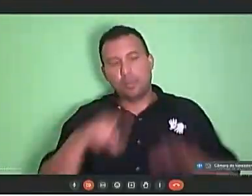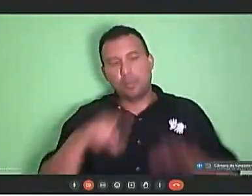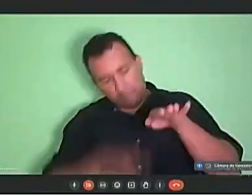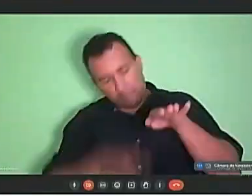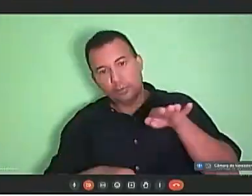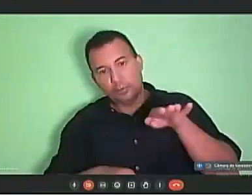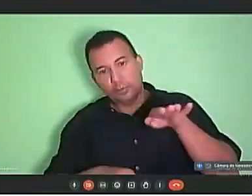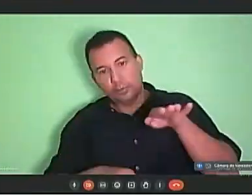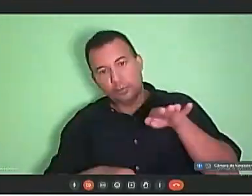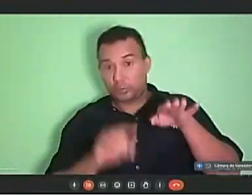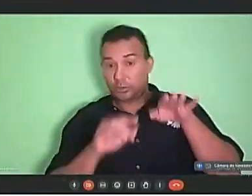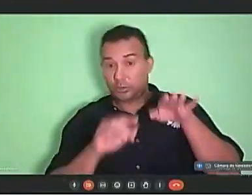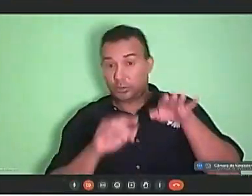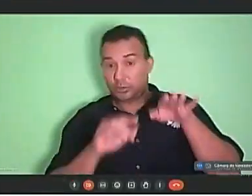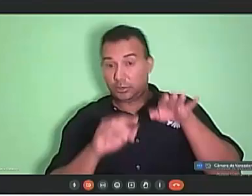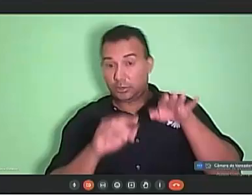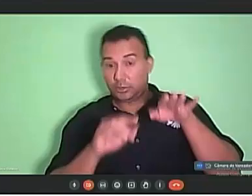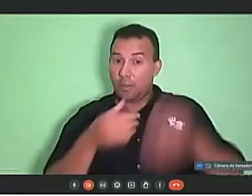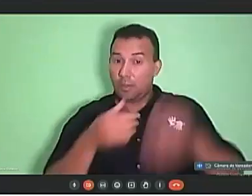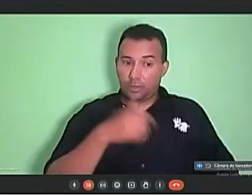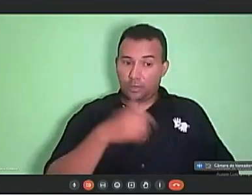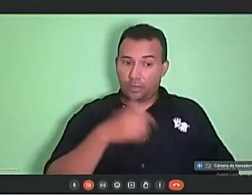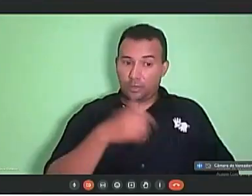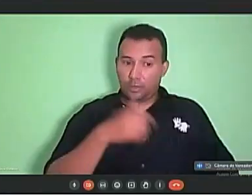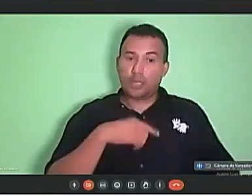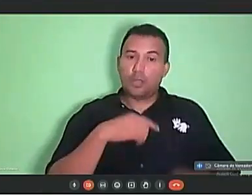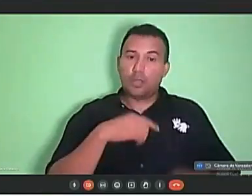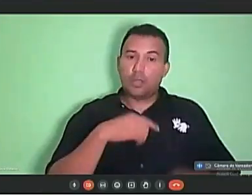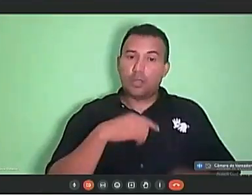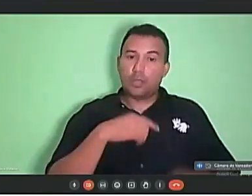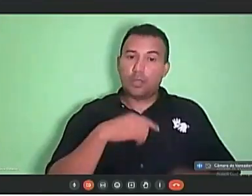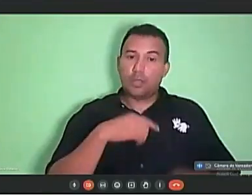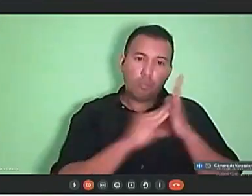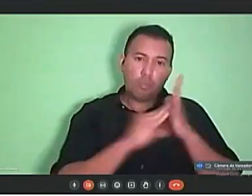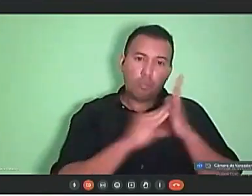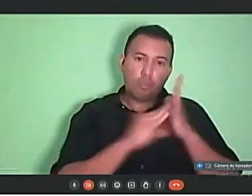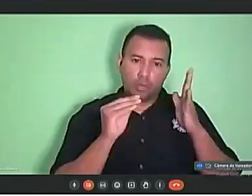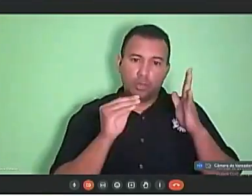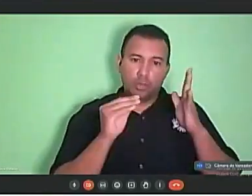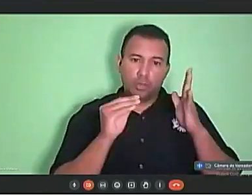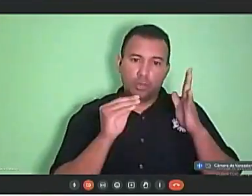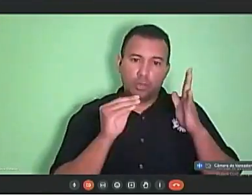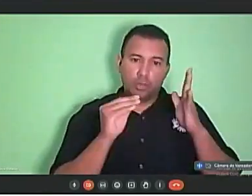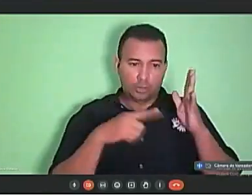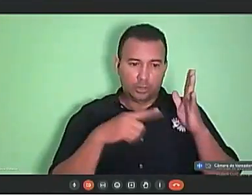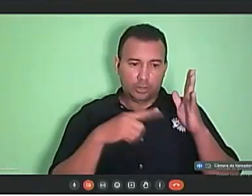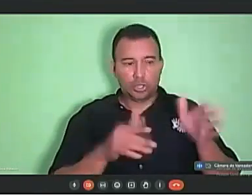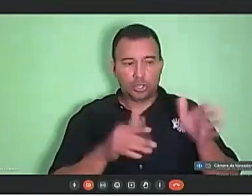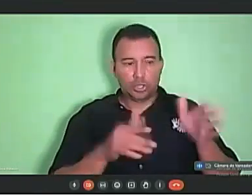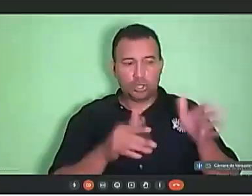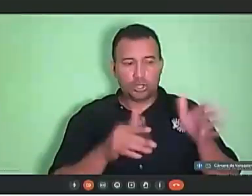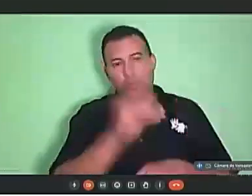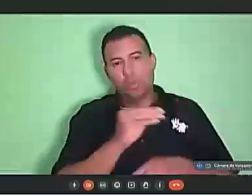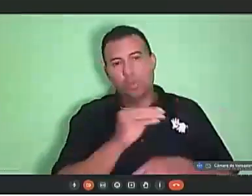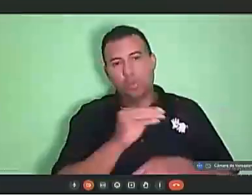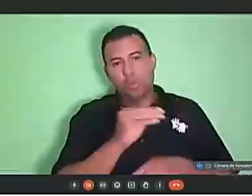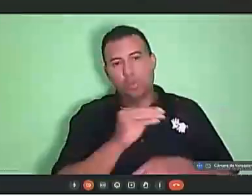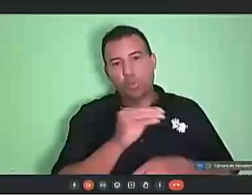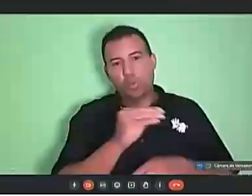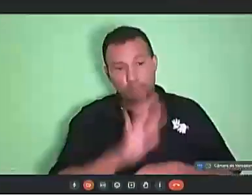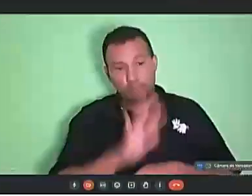um primeiro tipo de simulação, na qual eles baixaram as corredeiras ali, que está naquela figura, e imaginaram uma linha de